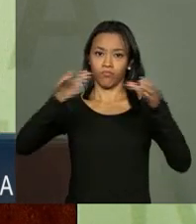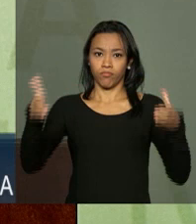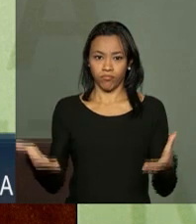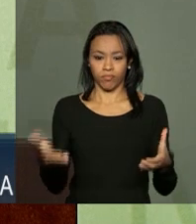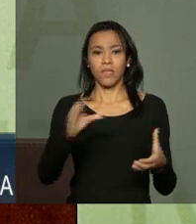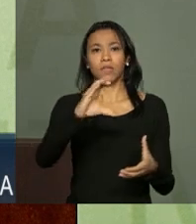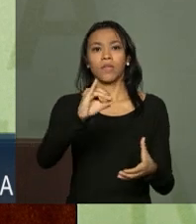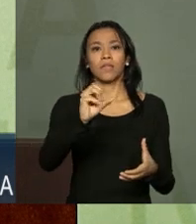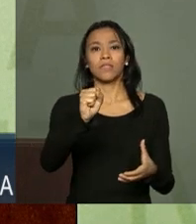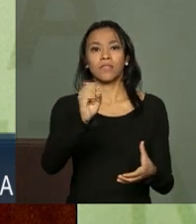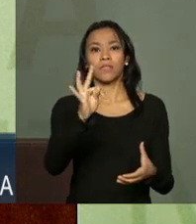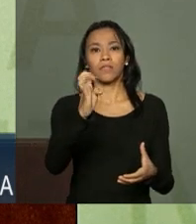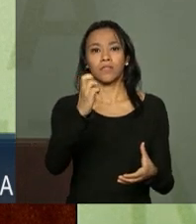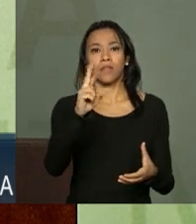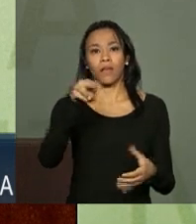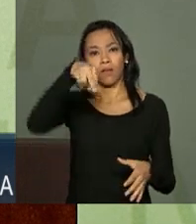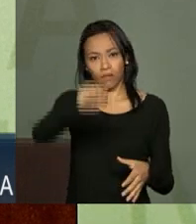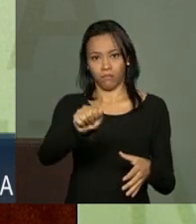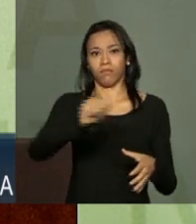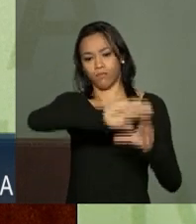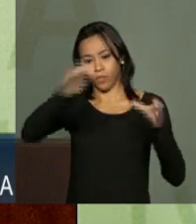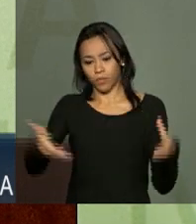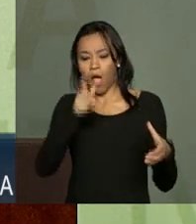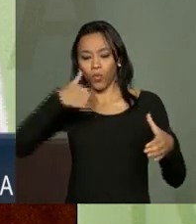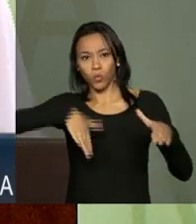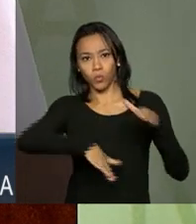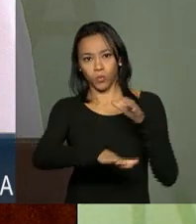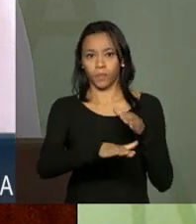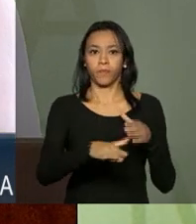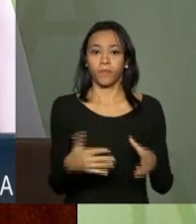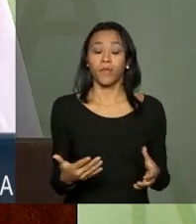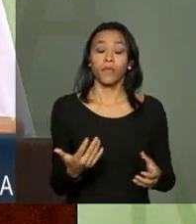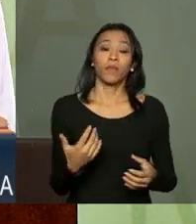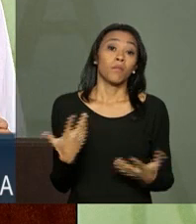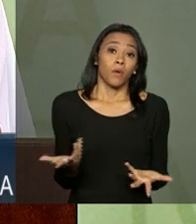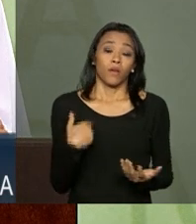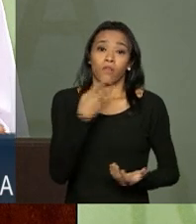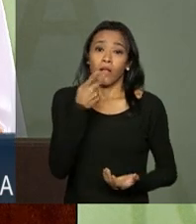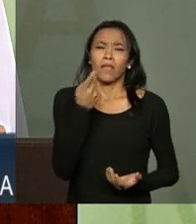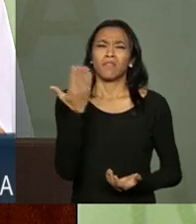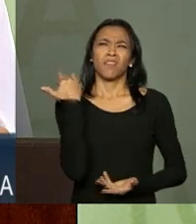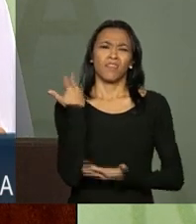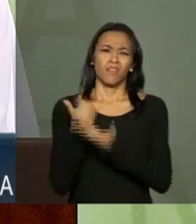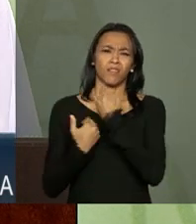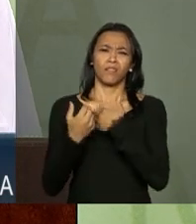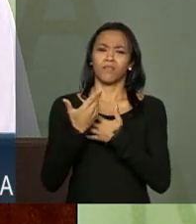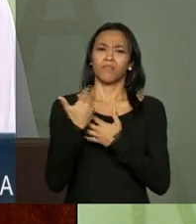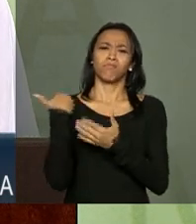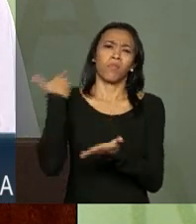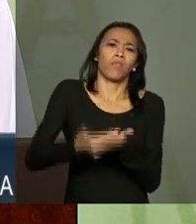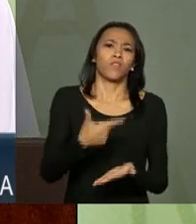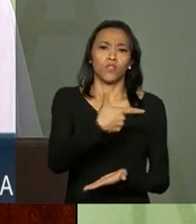fazer nesse período. Bom, eu queria dizer que desde 2011 nós